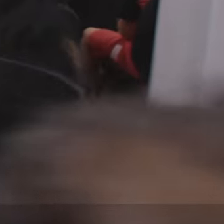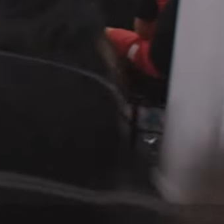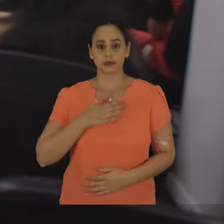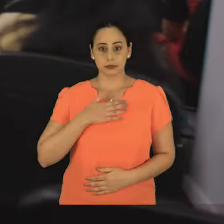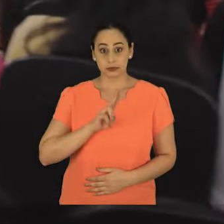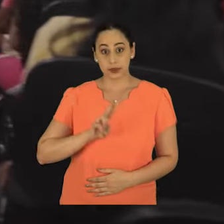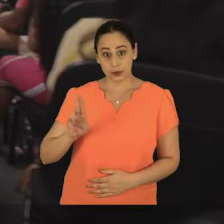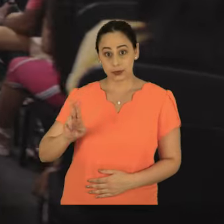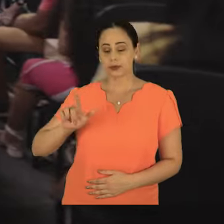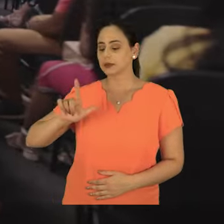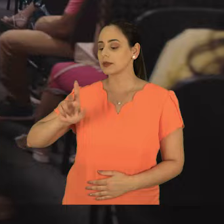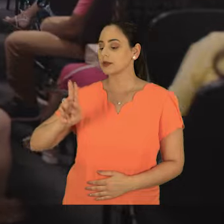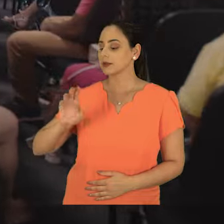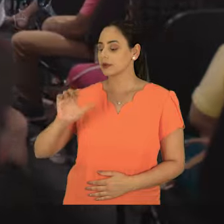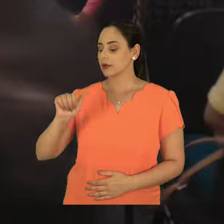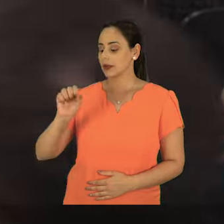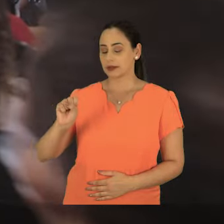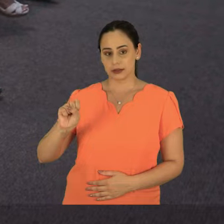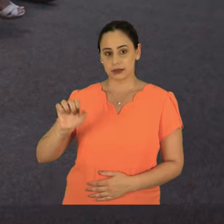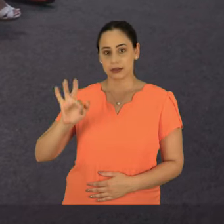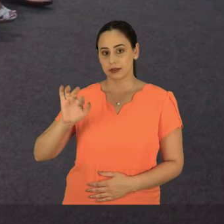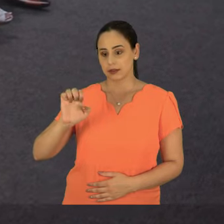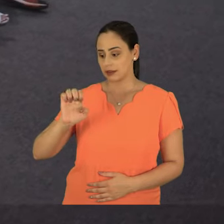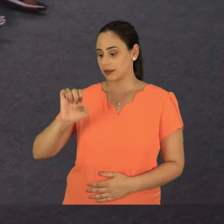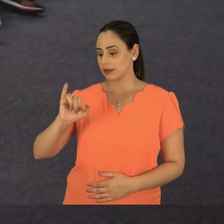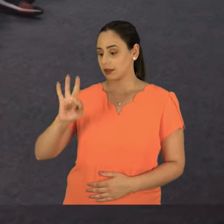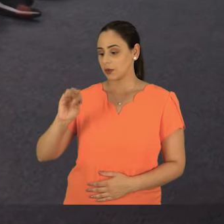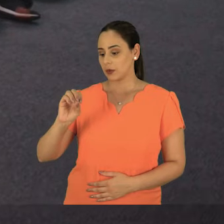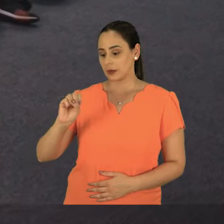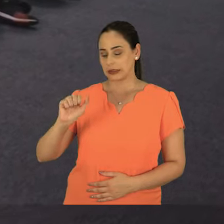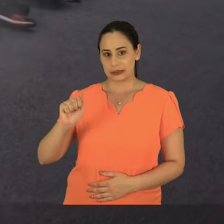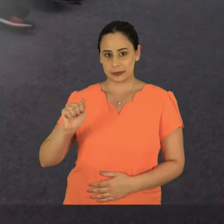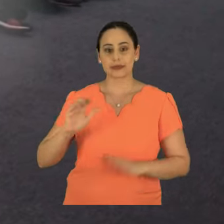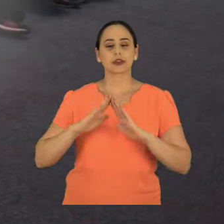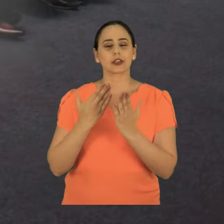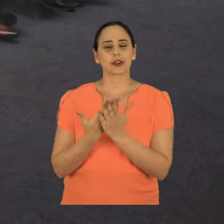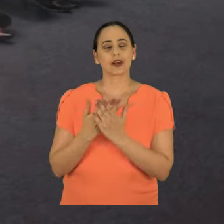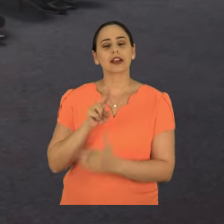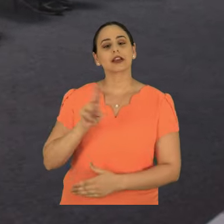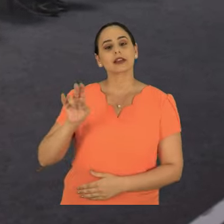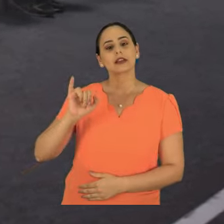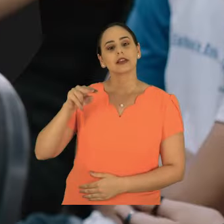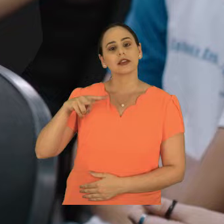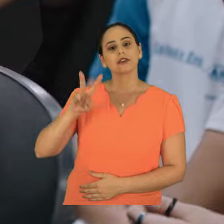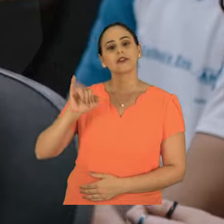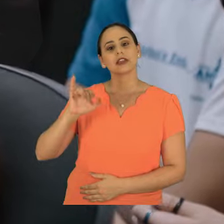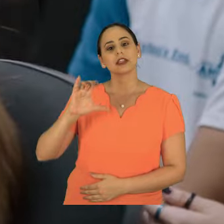Meu nome é Lucas Feitosa Costa Pinto, eu moro em Araguaína e estudo no Colégio Invictus.